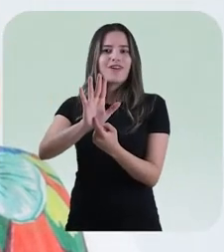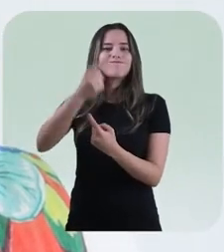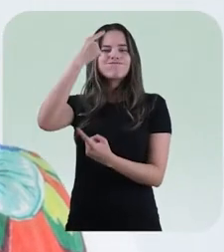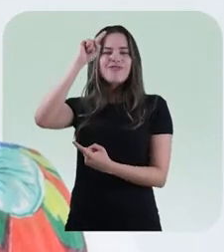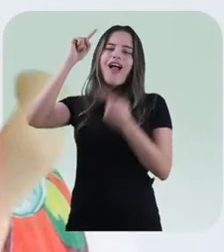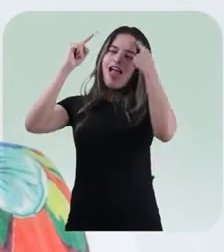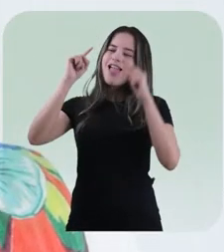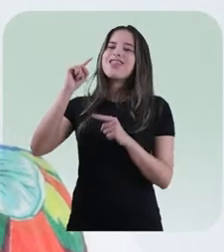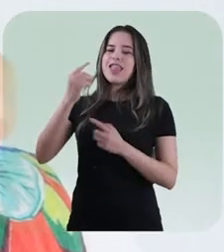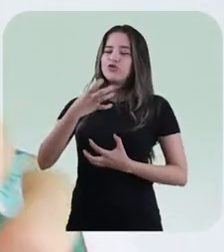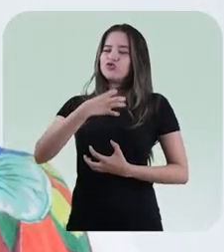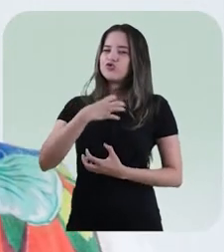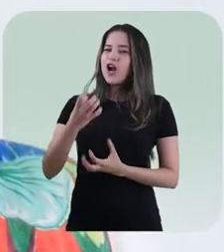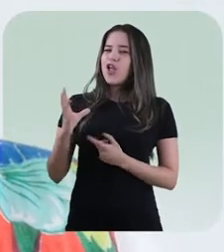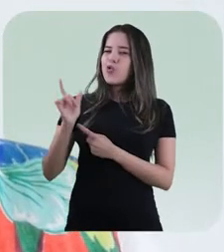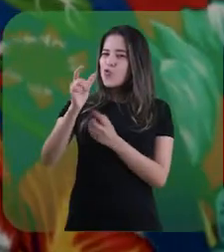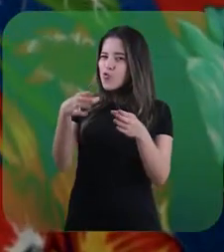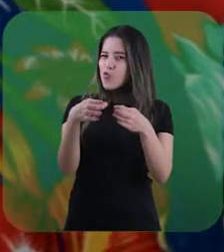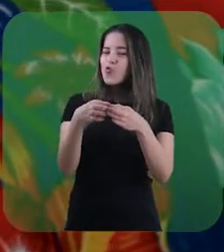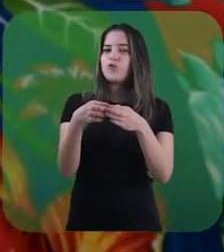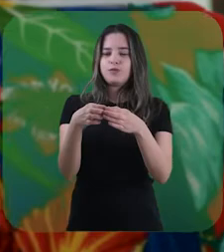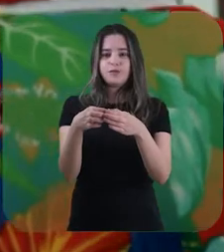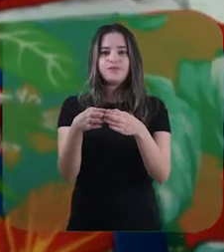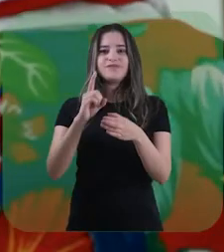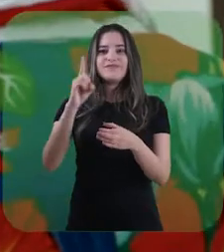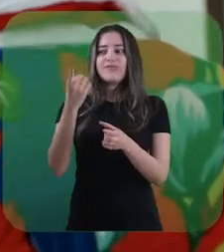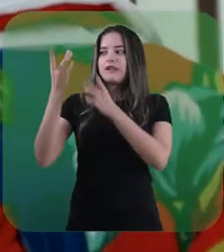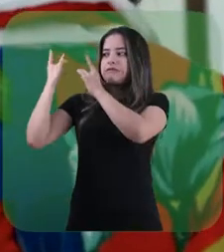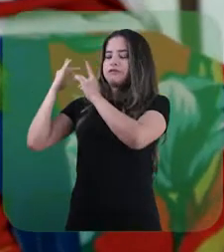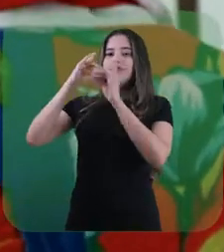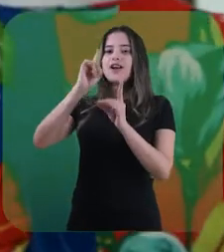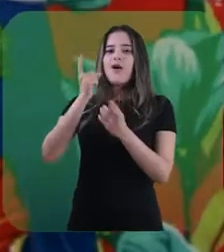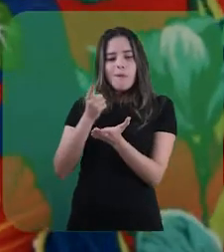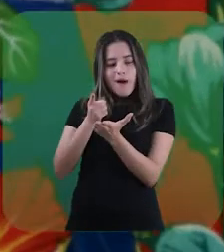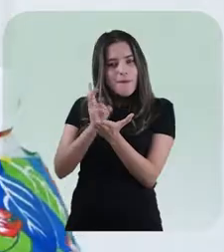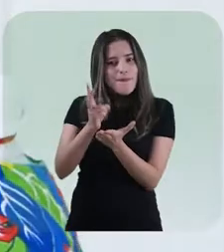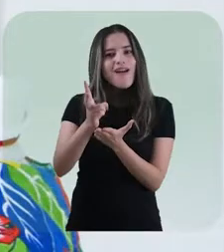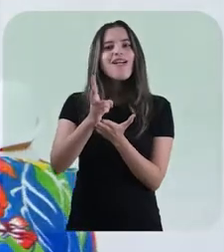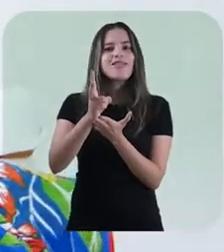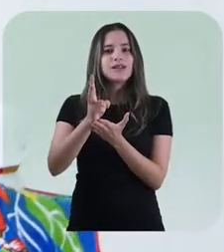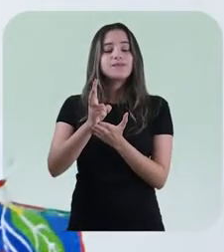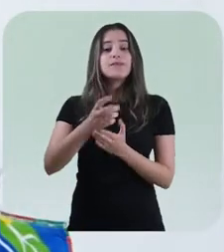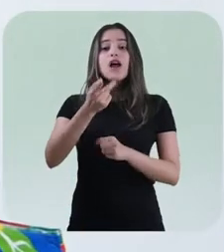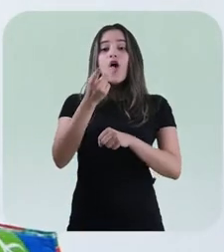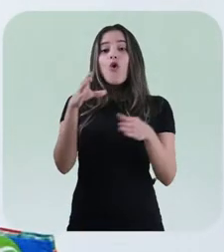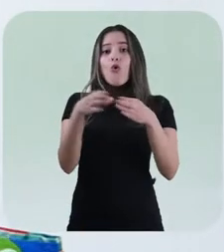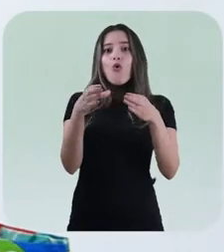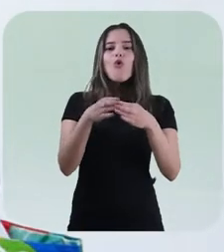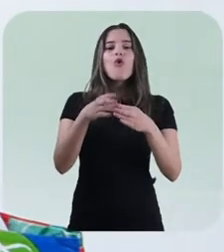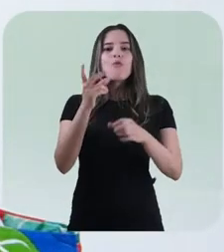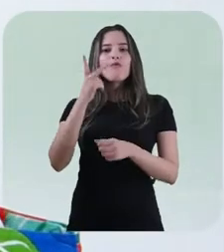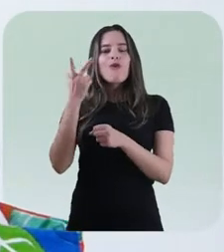Então acho que é uma das grandes acaso literários é isso não é de resgatar acho que é de manter mesmo pela internet